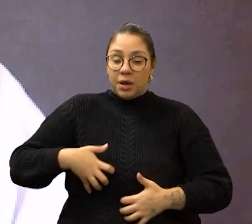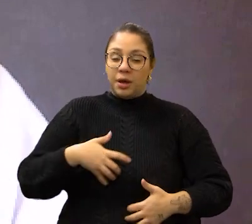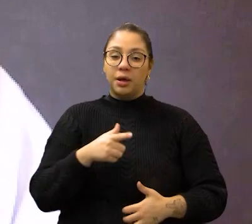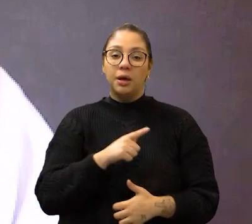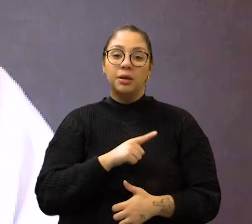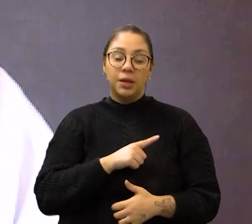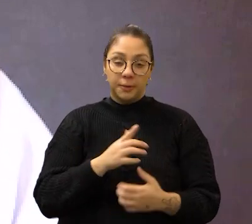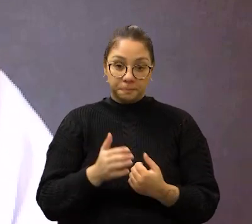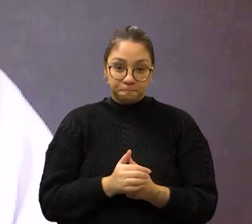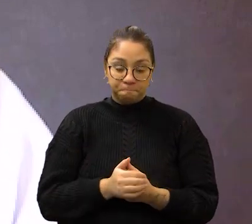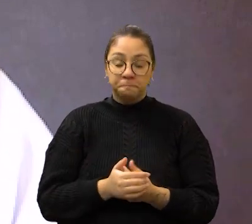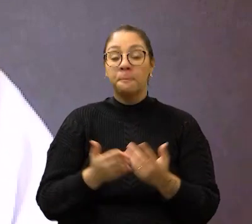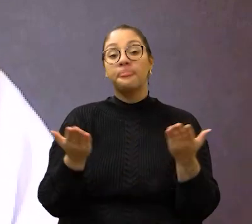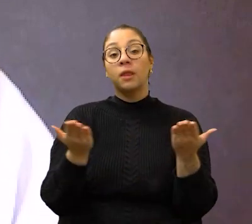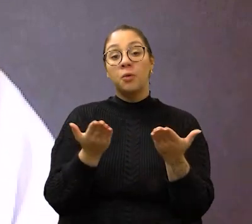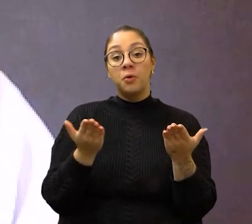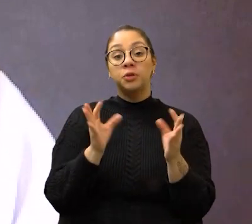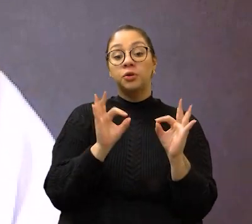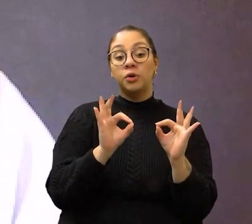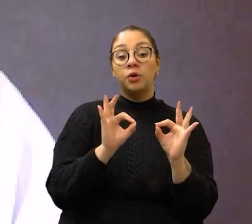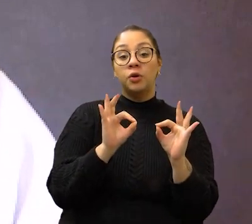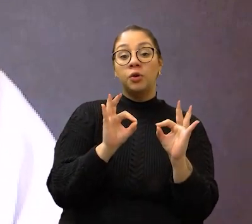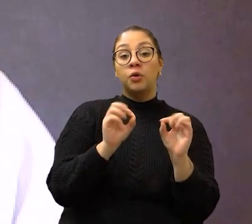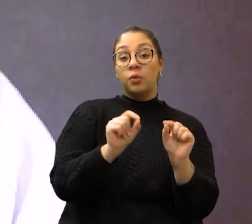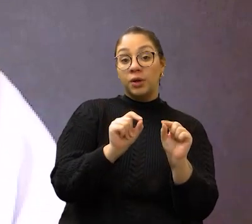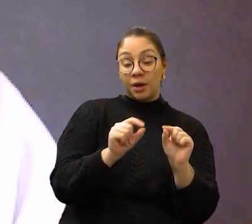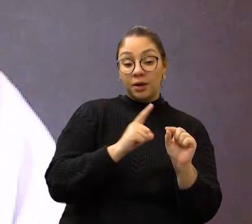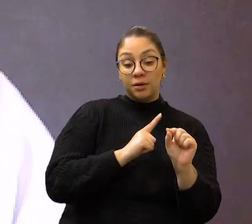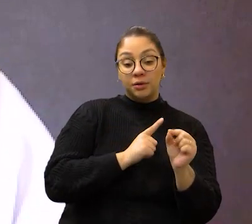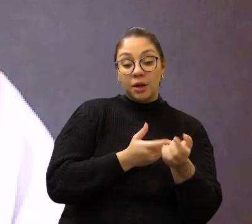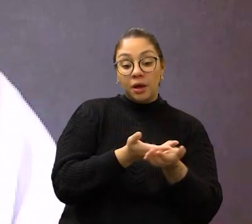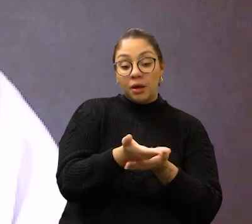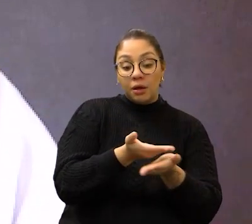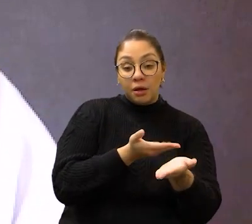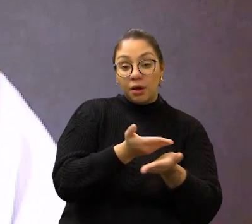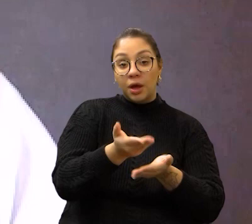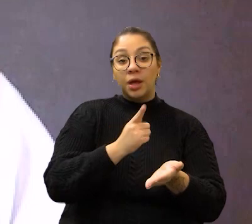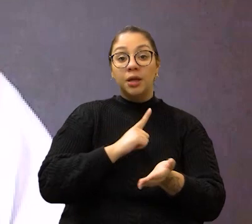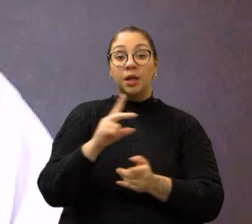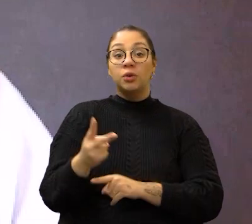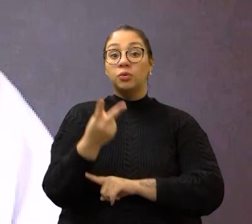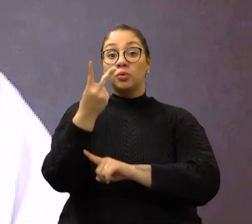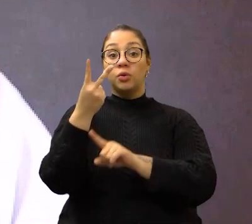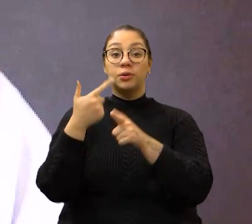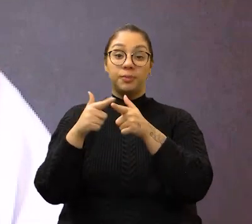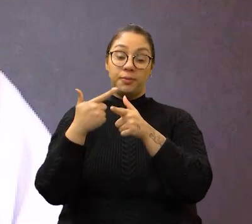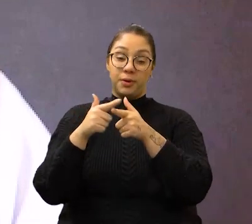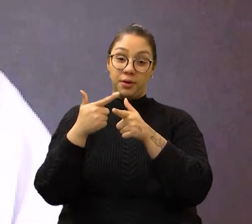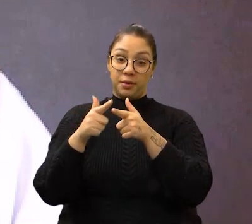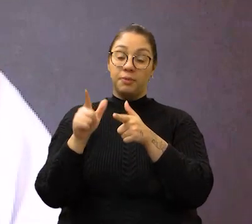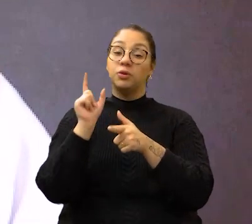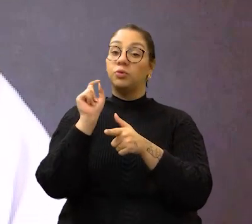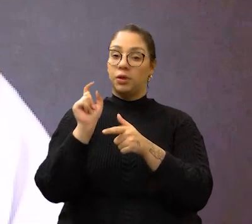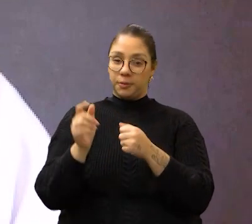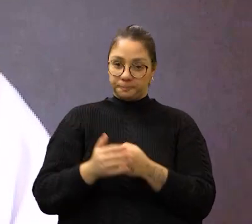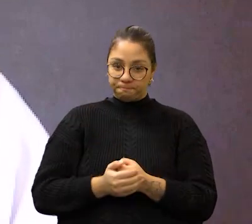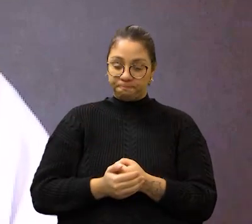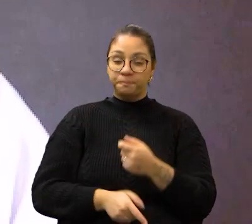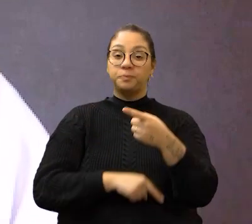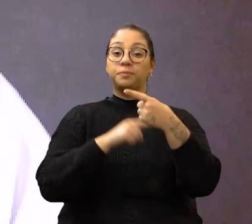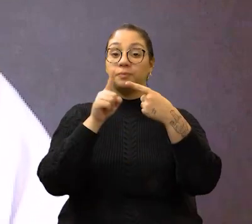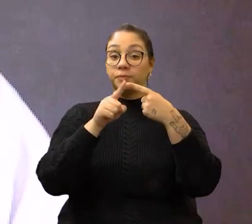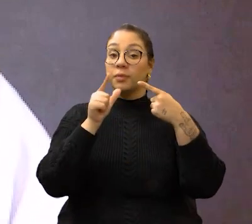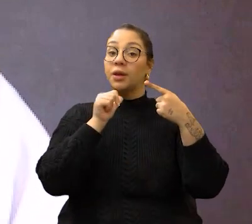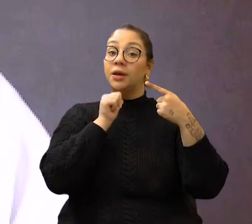nós temos uma tendência a tratar os miomas normalmente quando eles causam dois problemas clássicos para a mulher, que é o